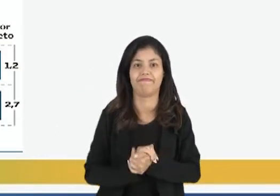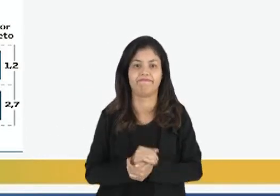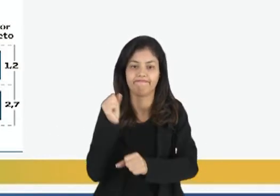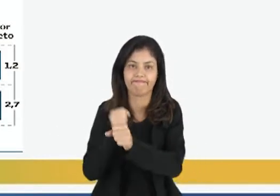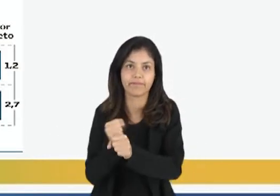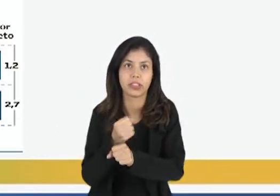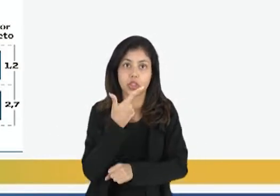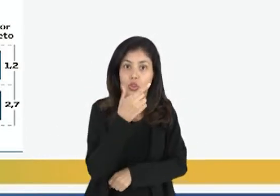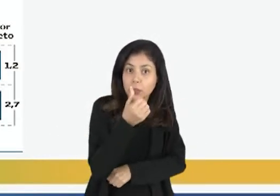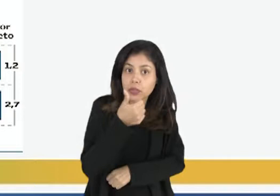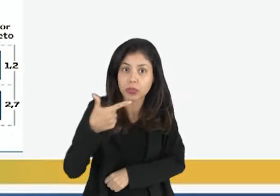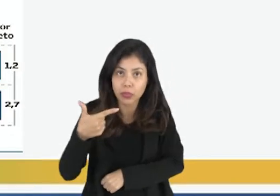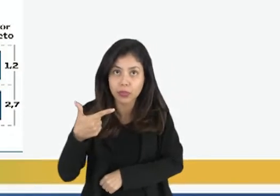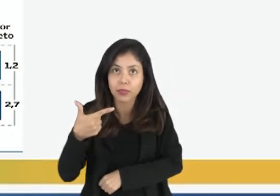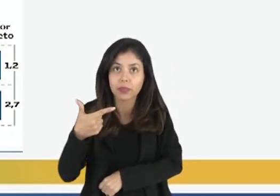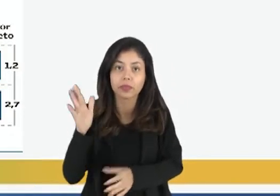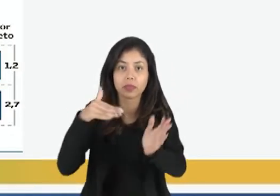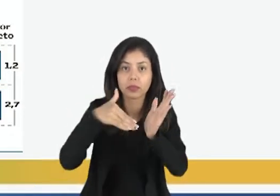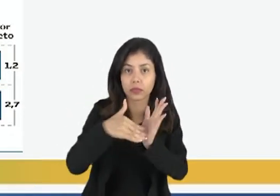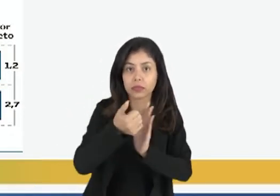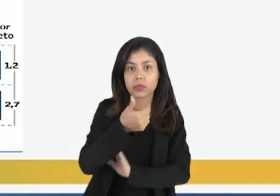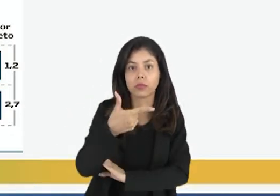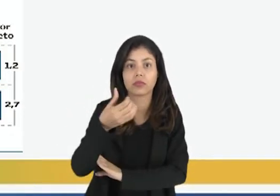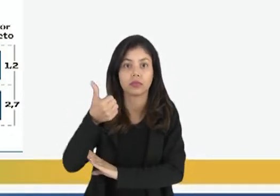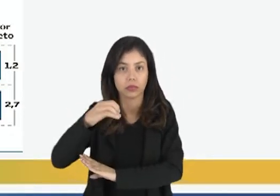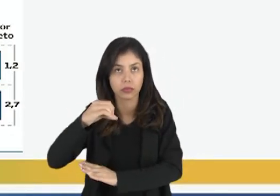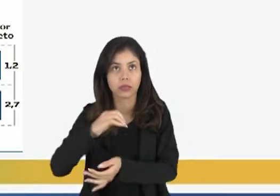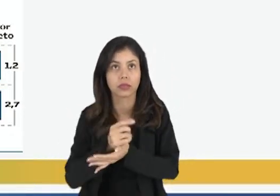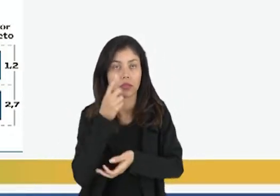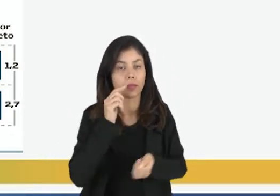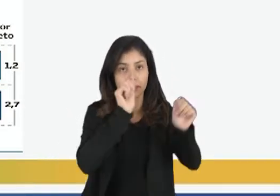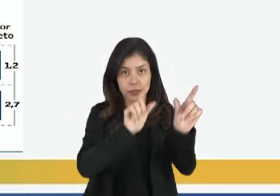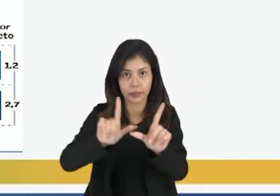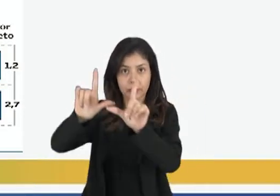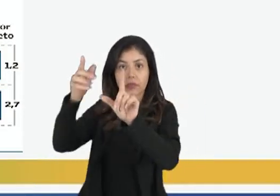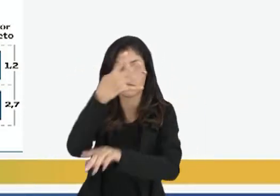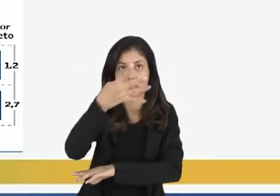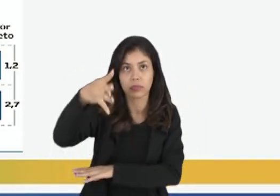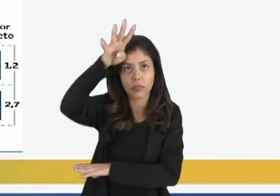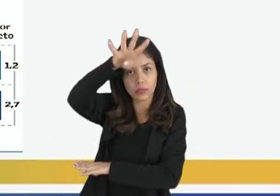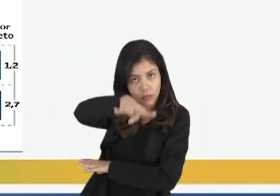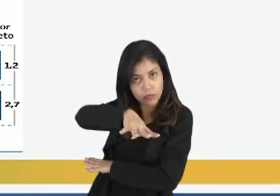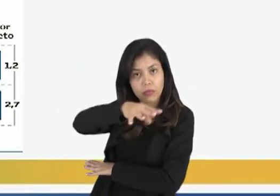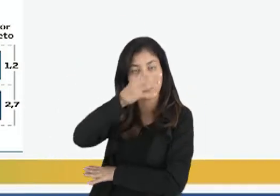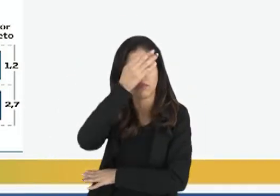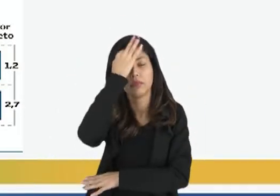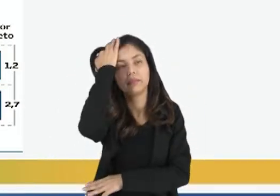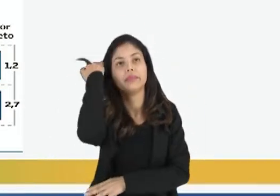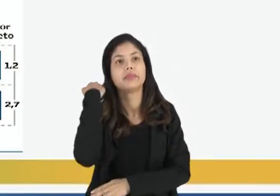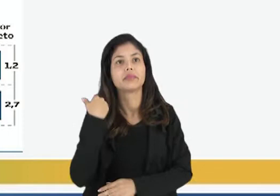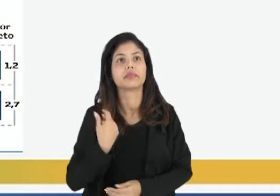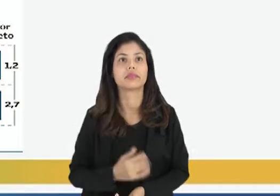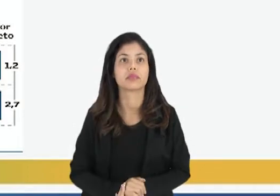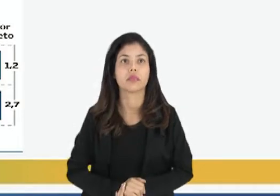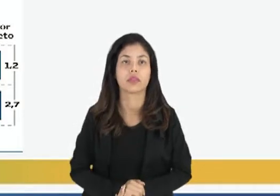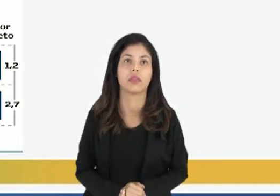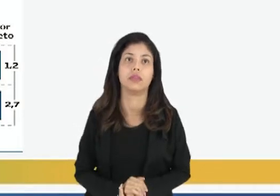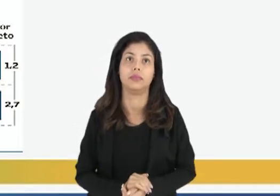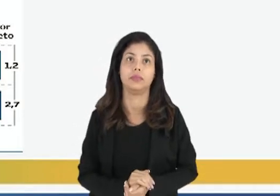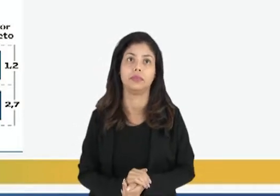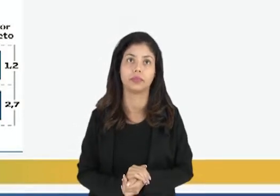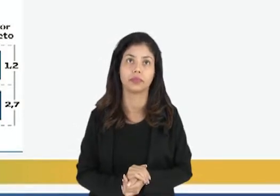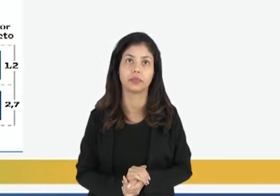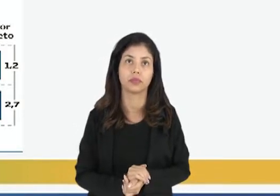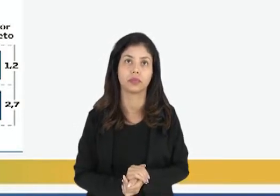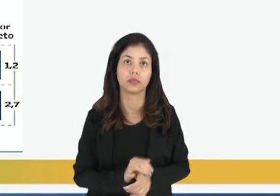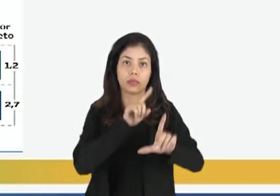de 2012 até 2019, eu queria que você acompanhasse primeiramente essas colunas aí